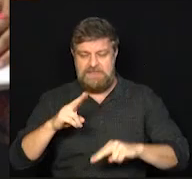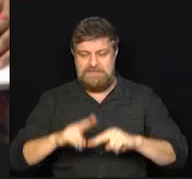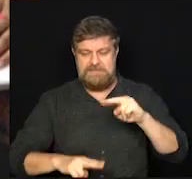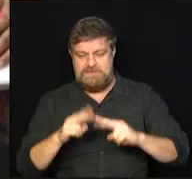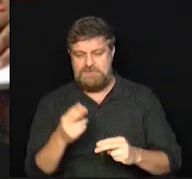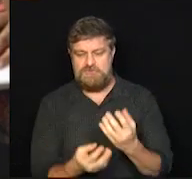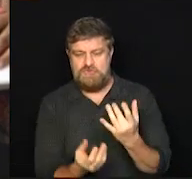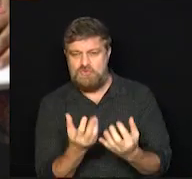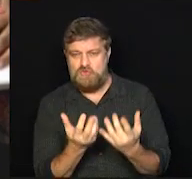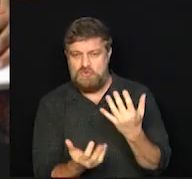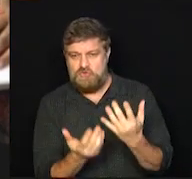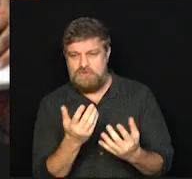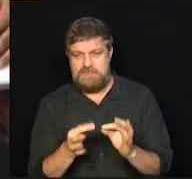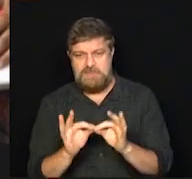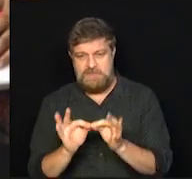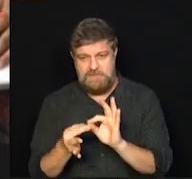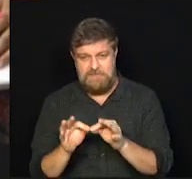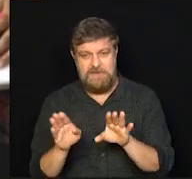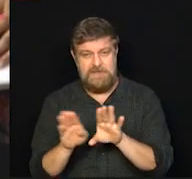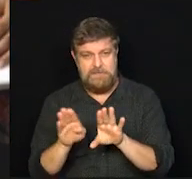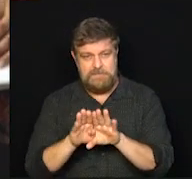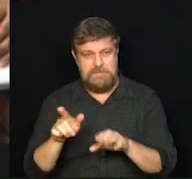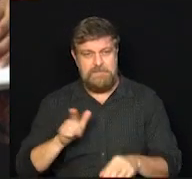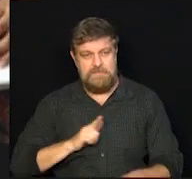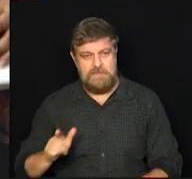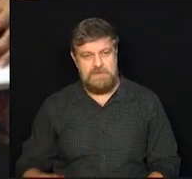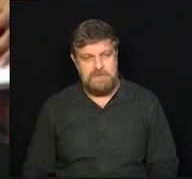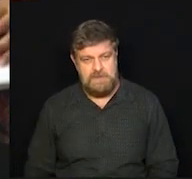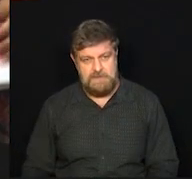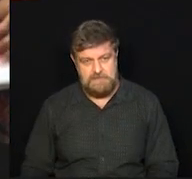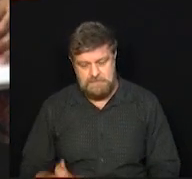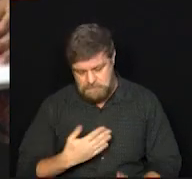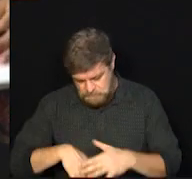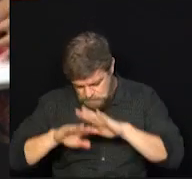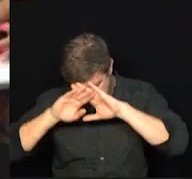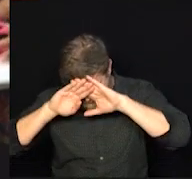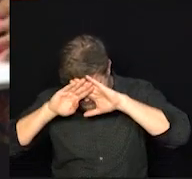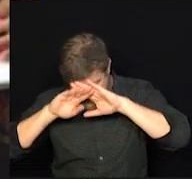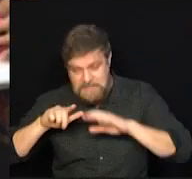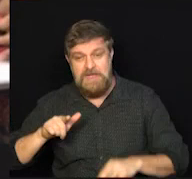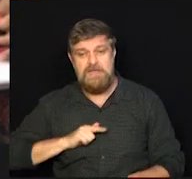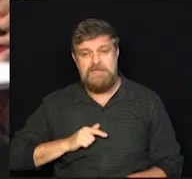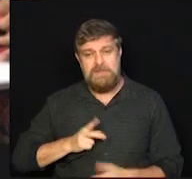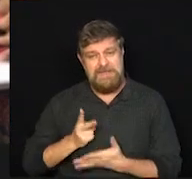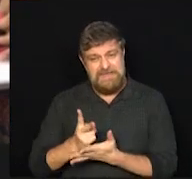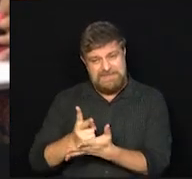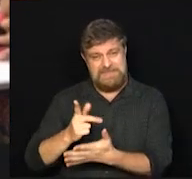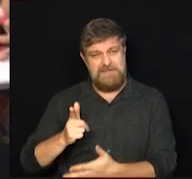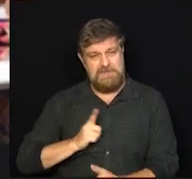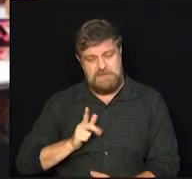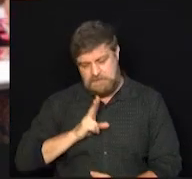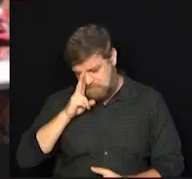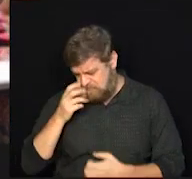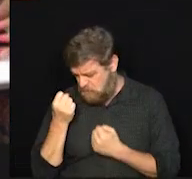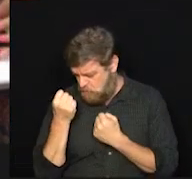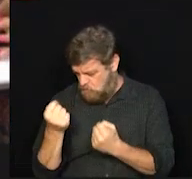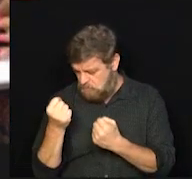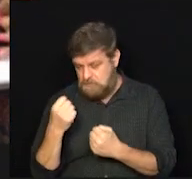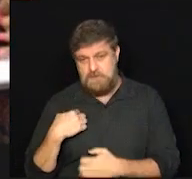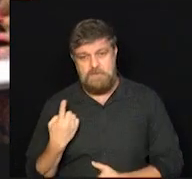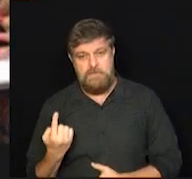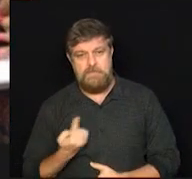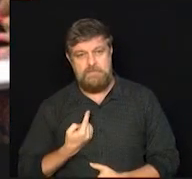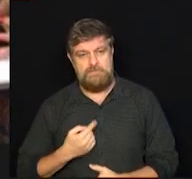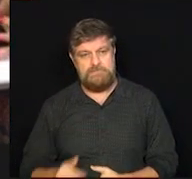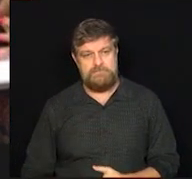mas também nome do chão da justiça e sempre muito trabalho para gente Duas respostas E nesse universo